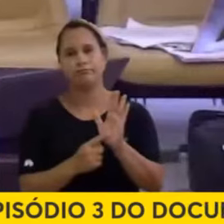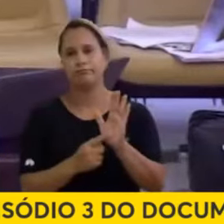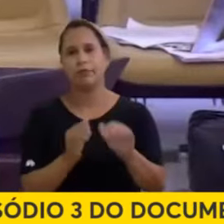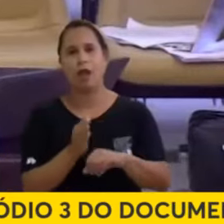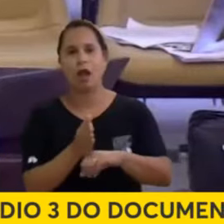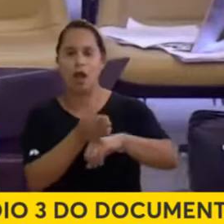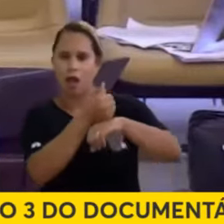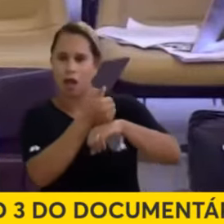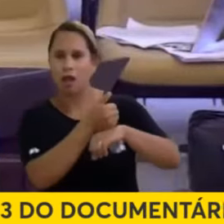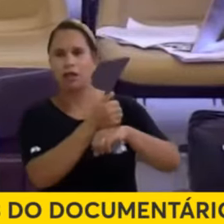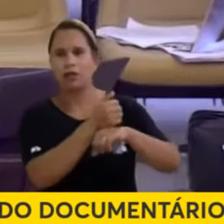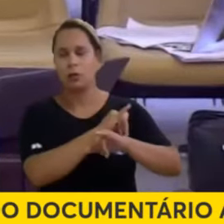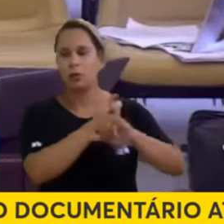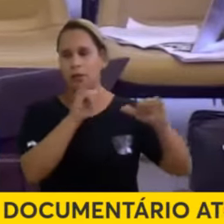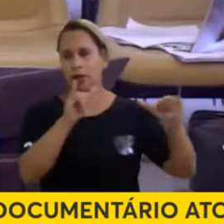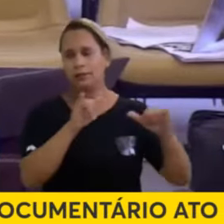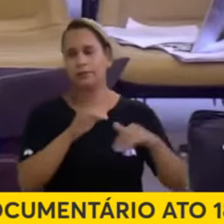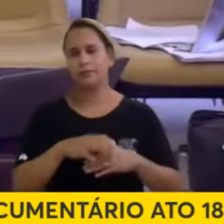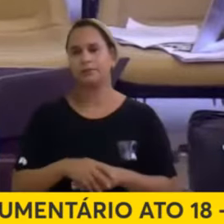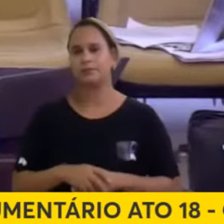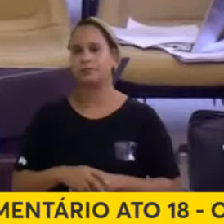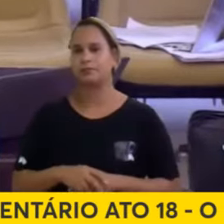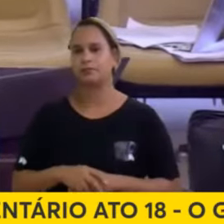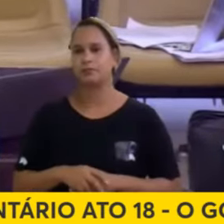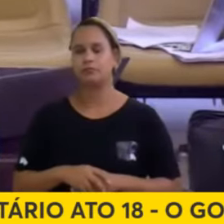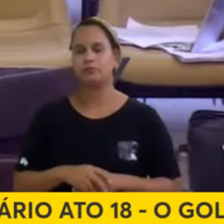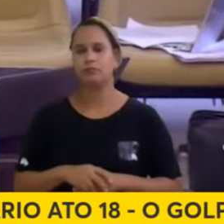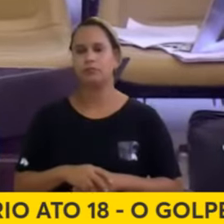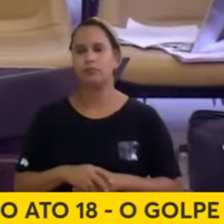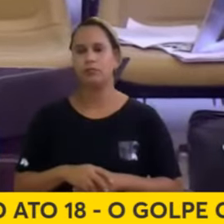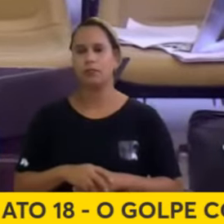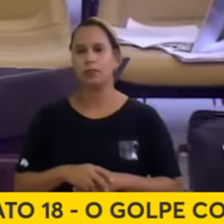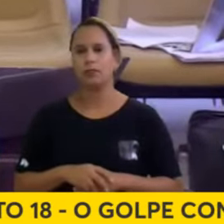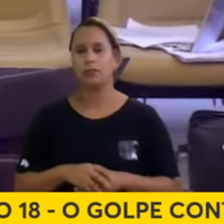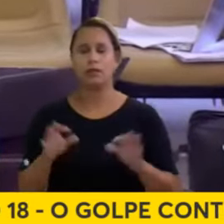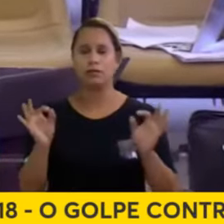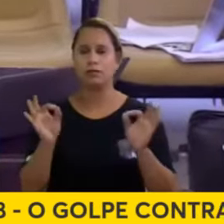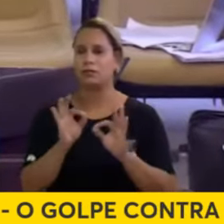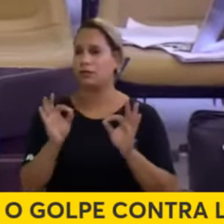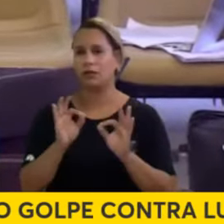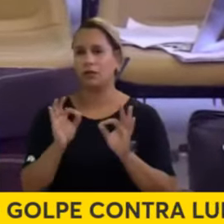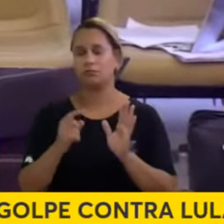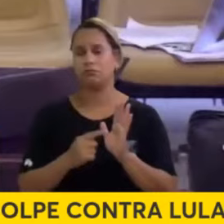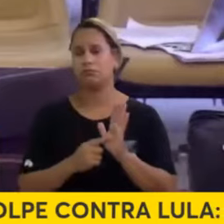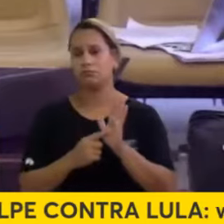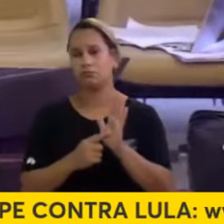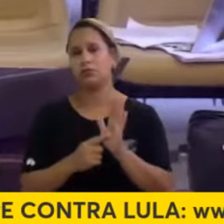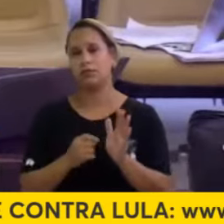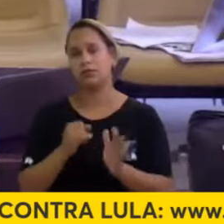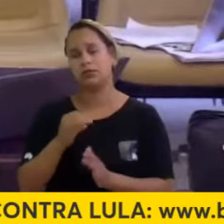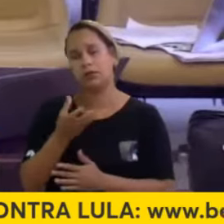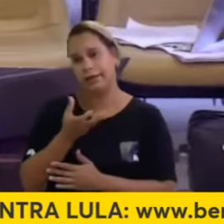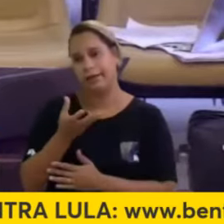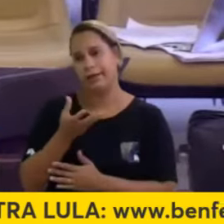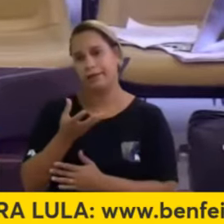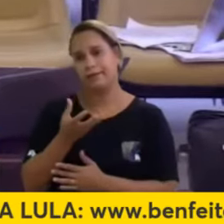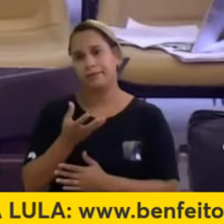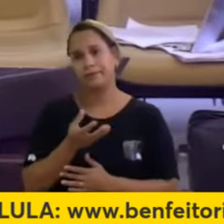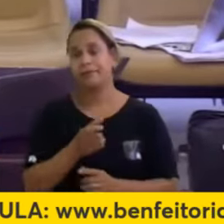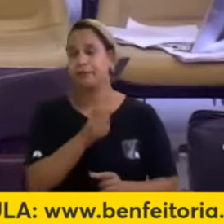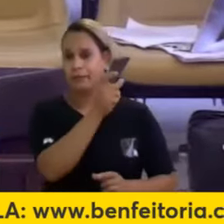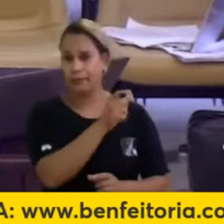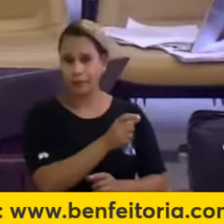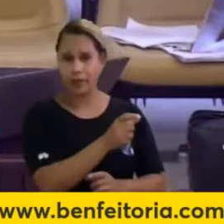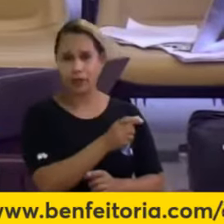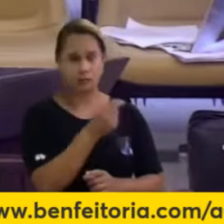pré-campanha agora nem o bolos em São Paulo que tá fazendo pré-campanha agora ninguém pode declarar se quiser Mouro não podia eles também não podem